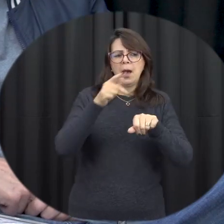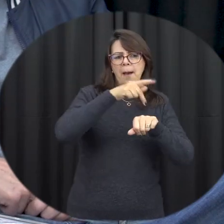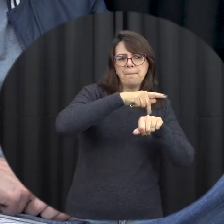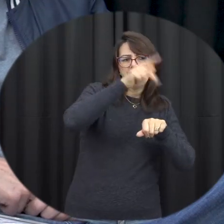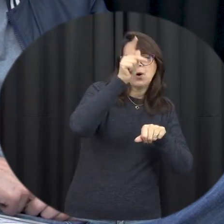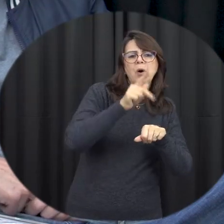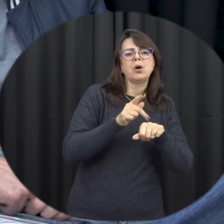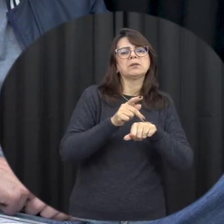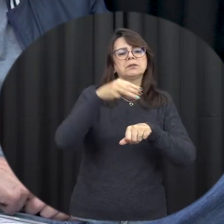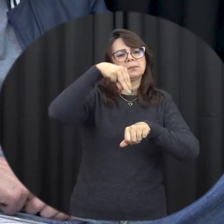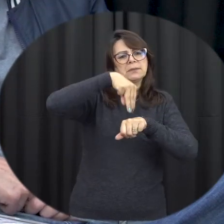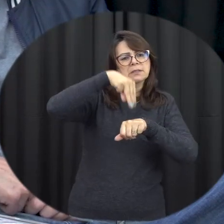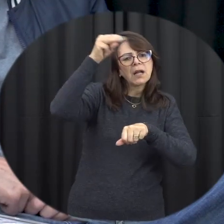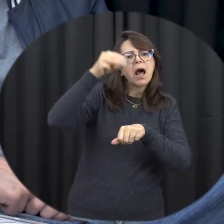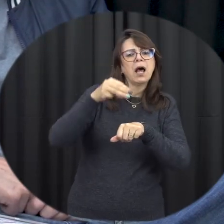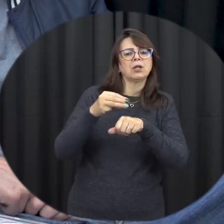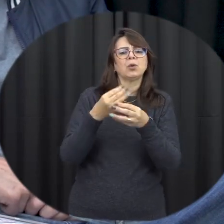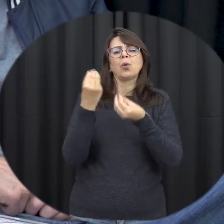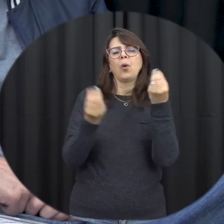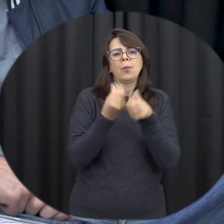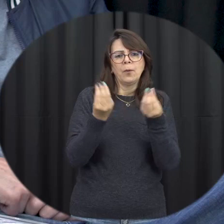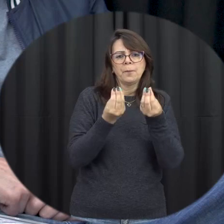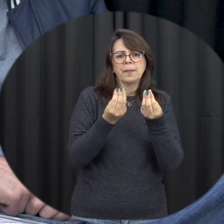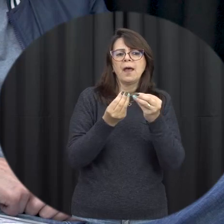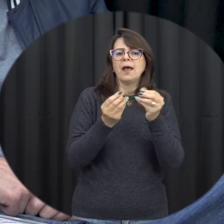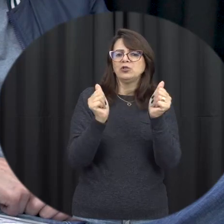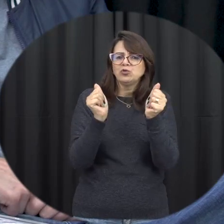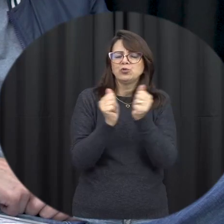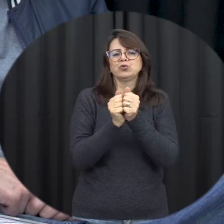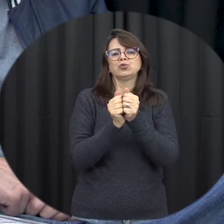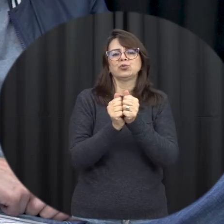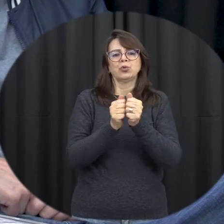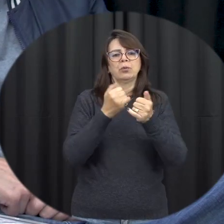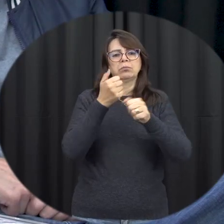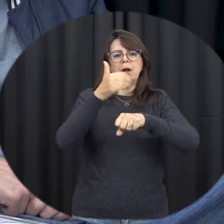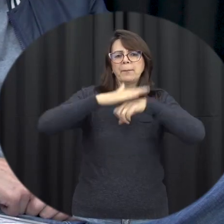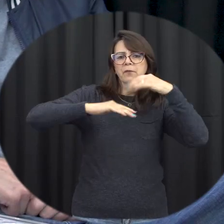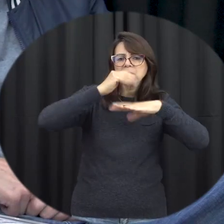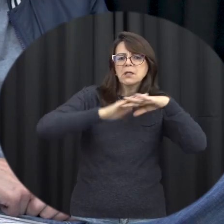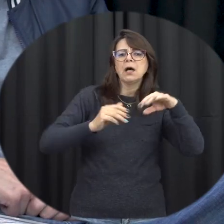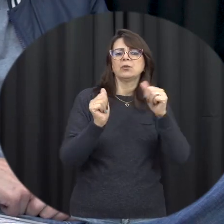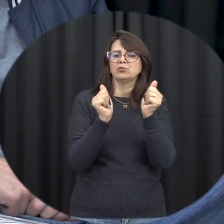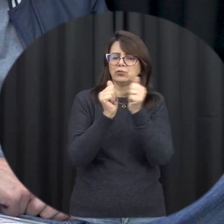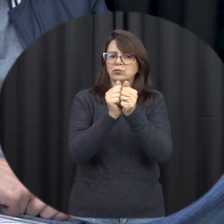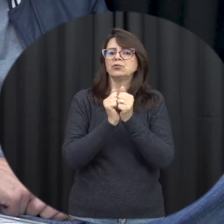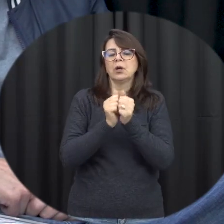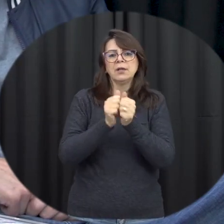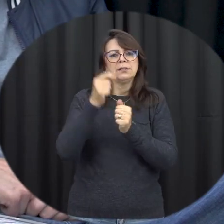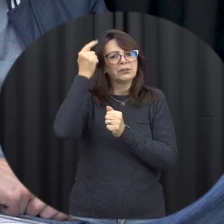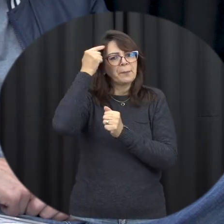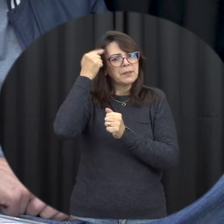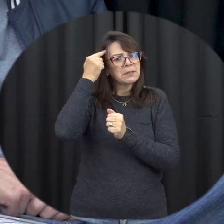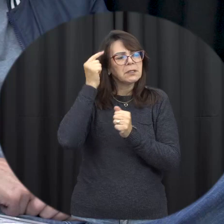graduação, a especialização, mestrado, doutorado, elas parecem concomitantes com a atividade profissional também que você já é exercendo ali. Também foi de caso